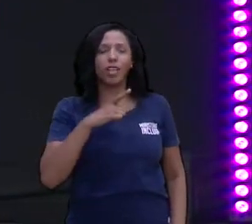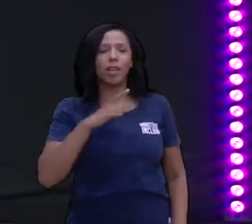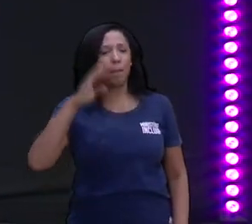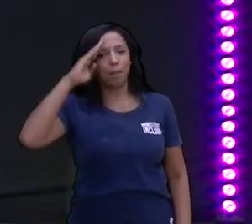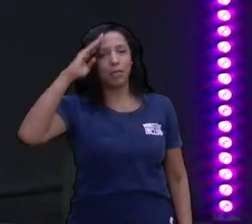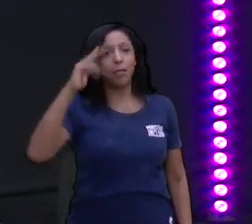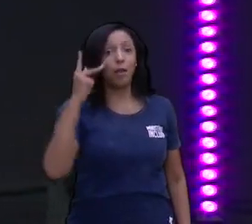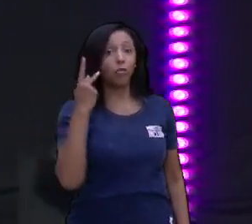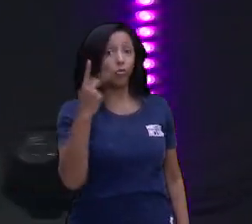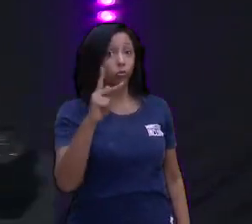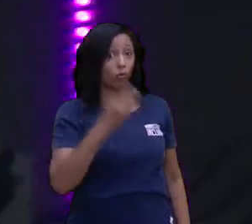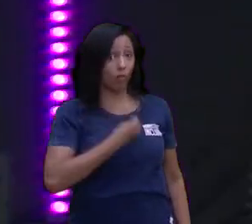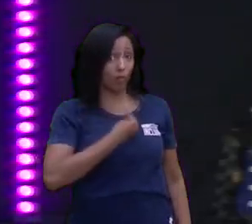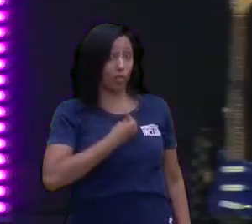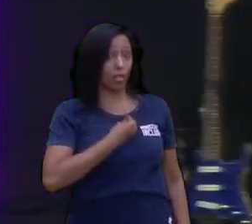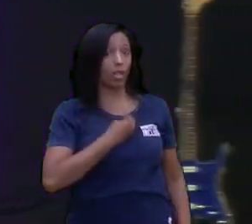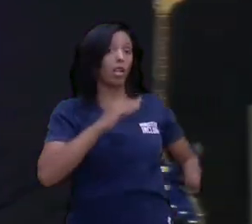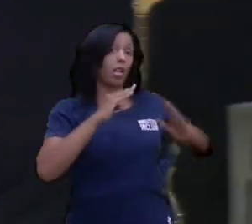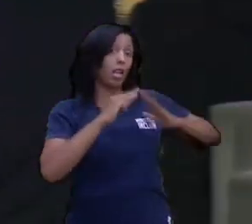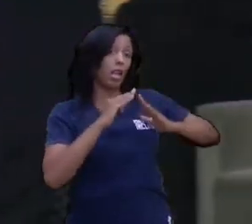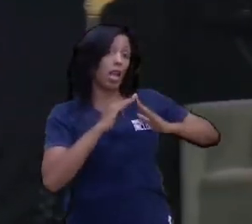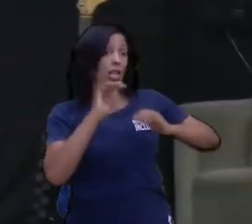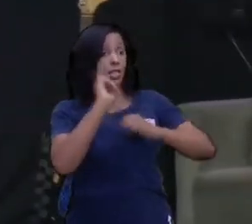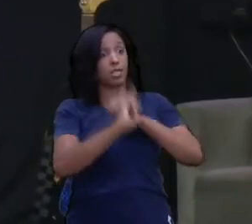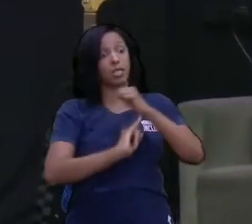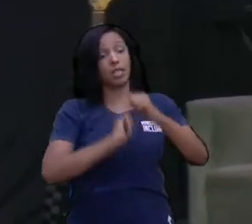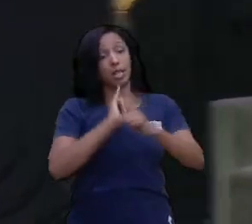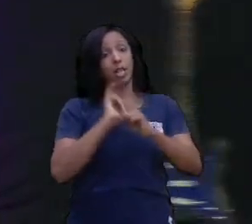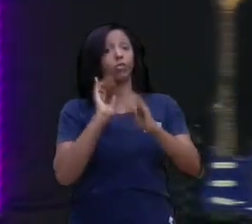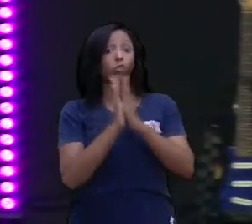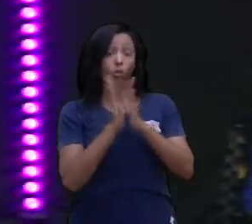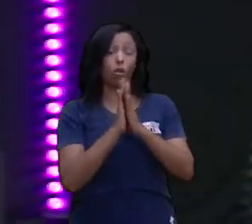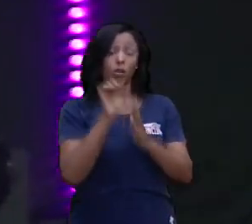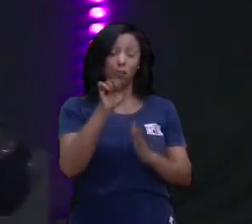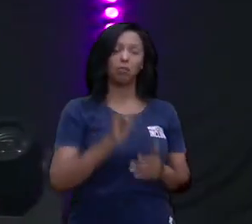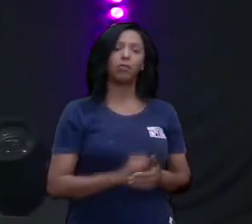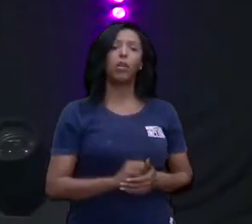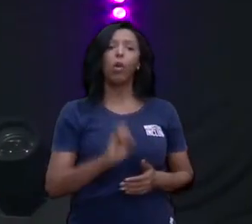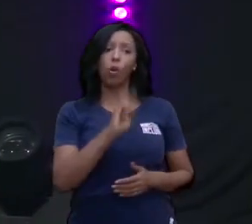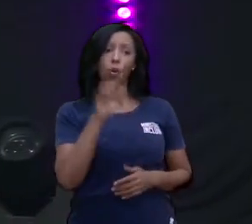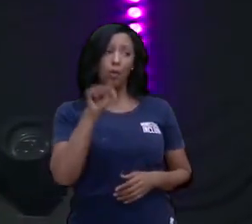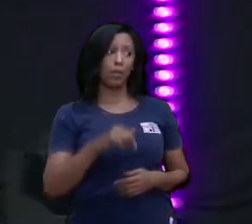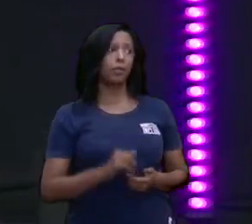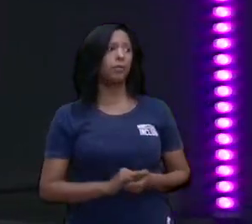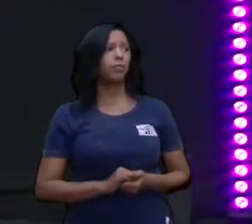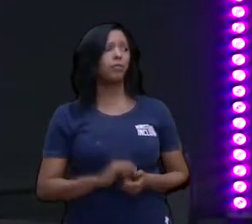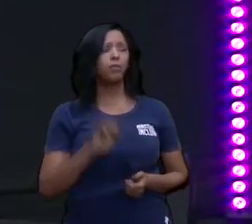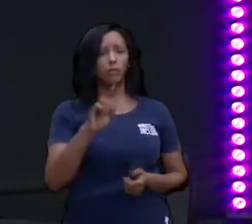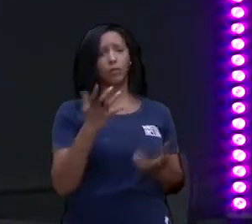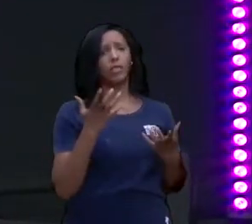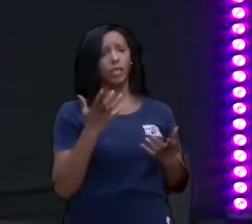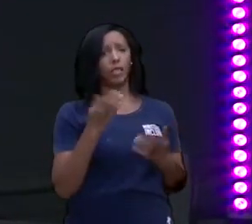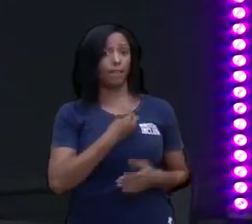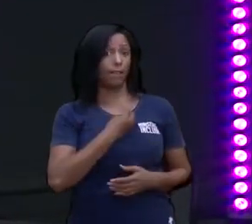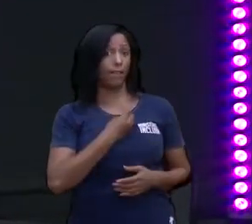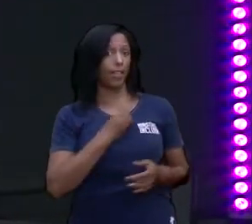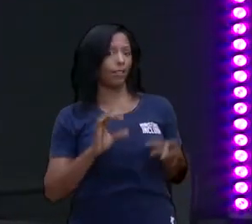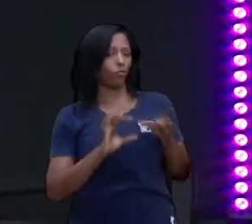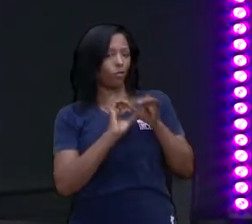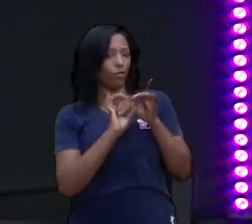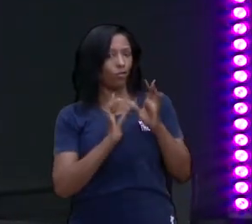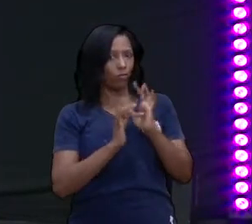em casa na internet faz oração aí ou então aqui se você quer começar uma nova vida com Cristo repete